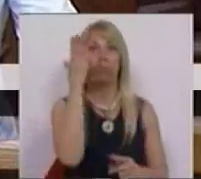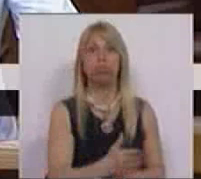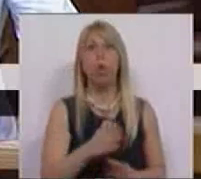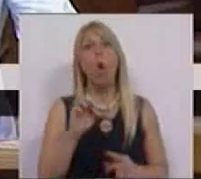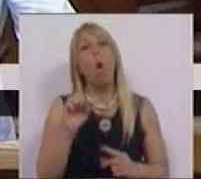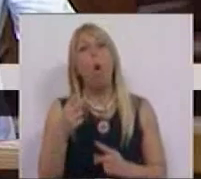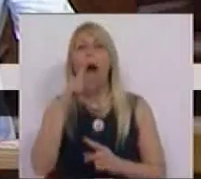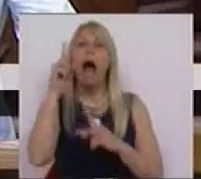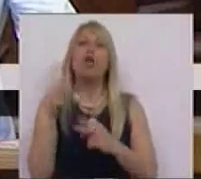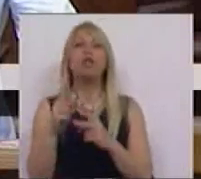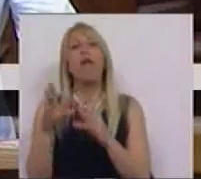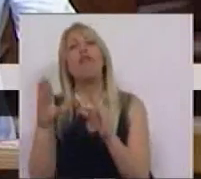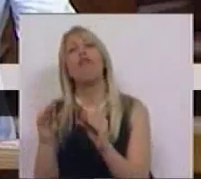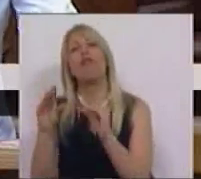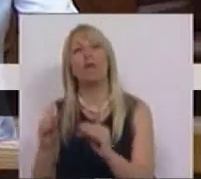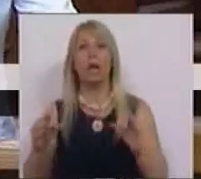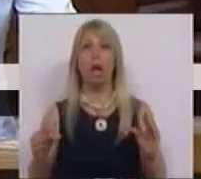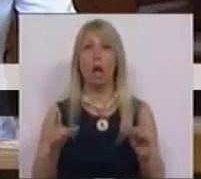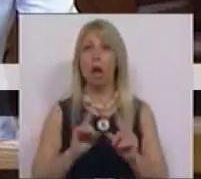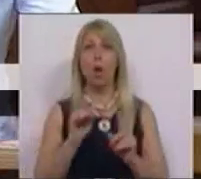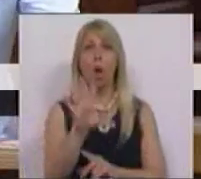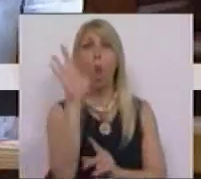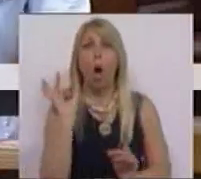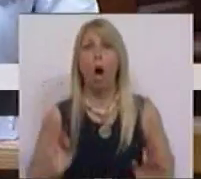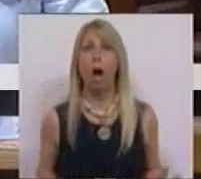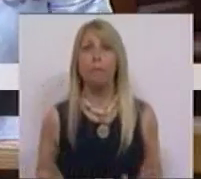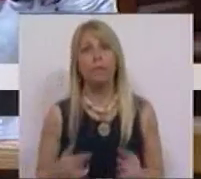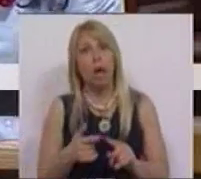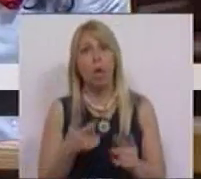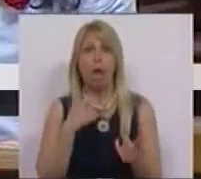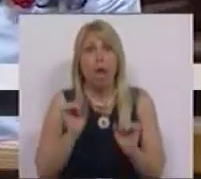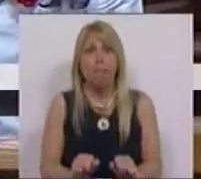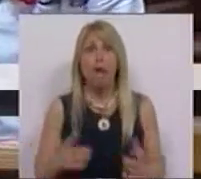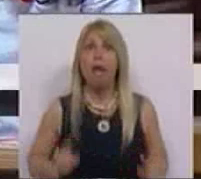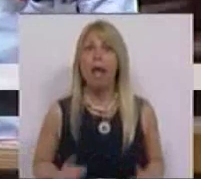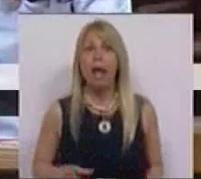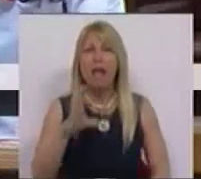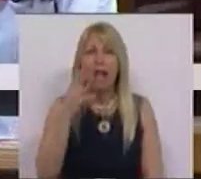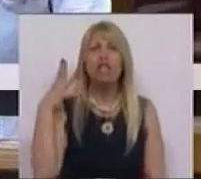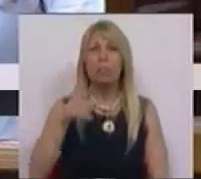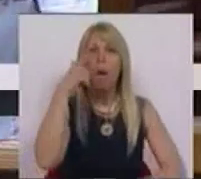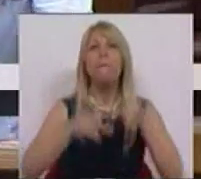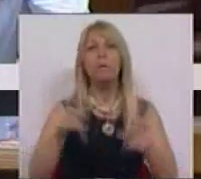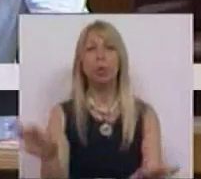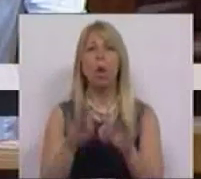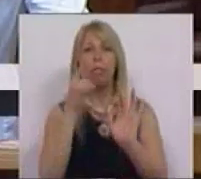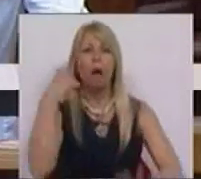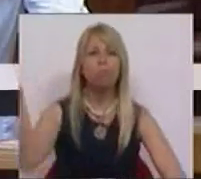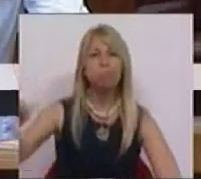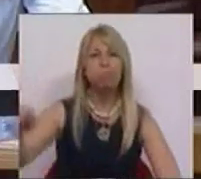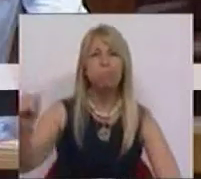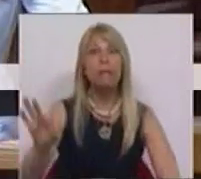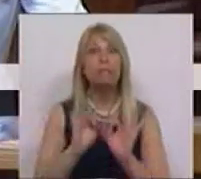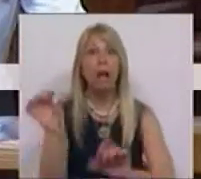A austeridade não é um remédio, é uma peçonha. Fizeram de 10 milhões de cidadãos as cobaias de um laboratório e os resultados estão à